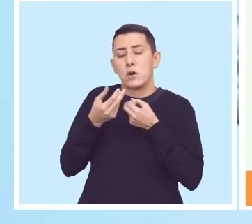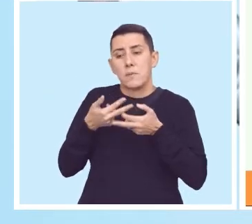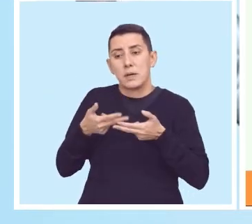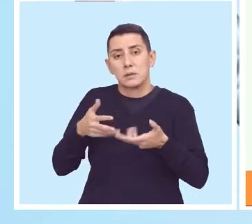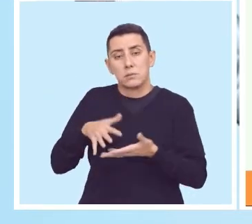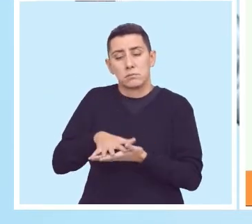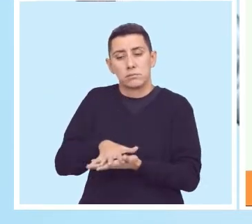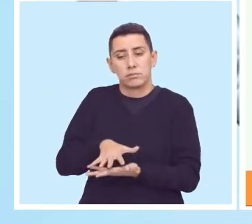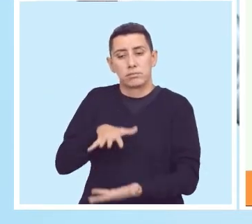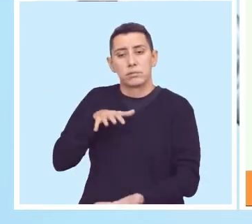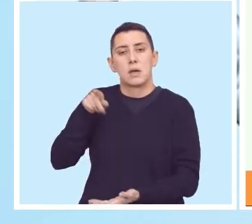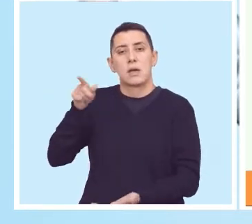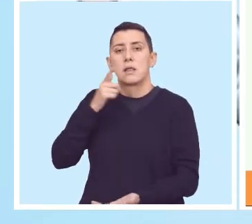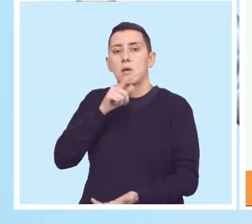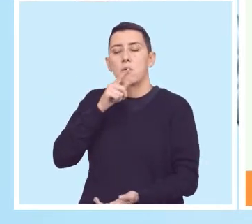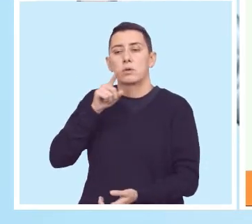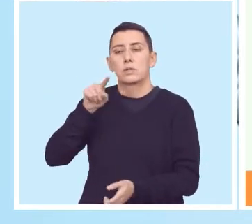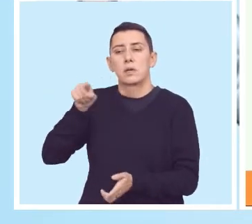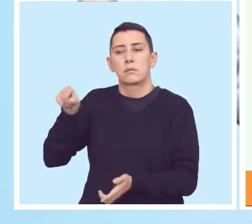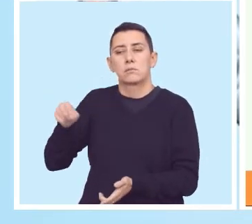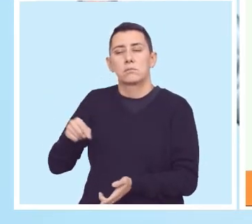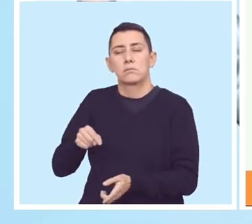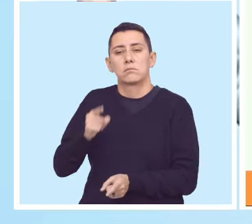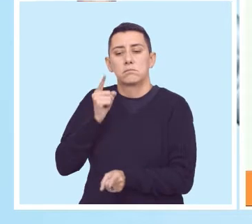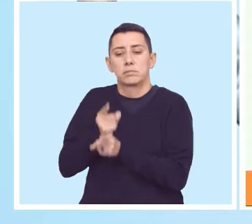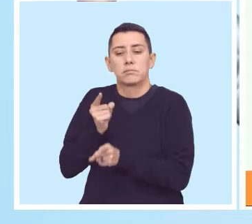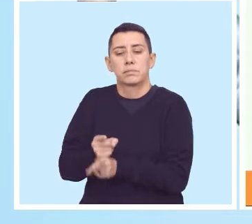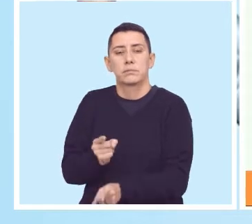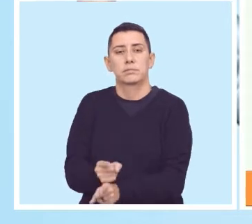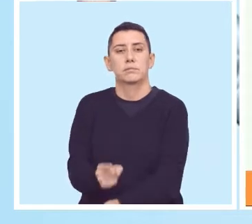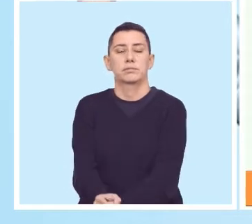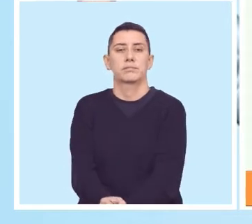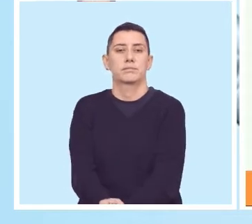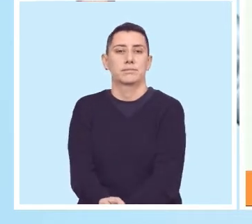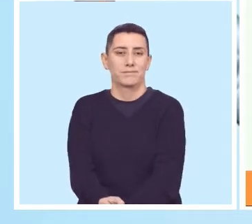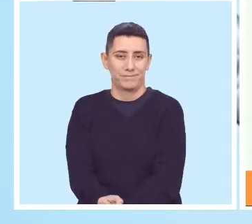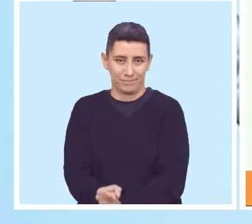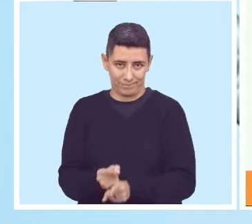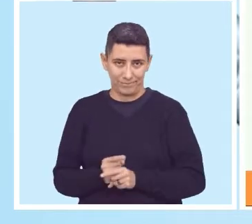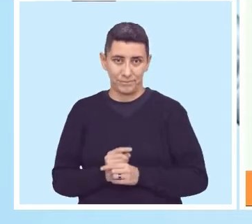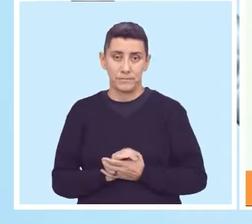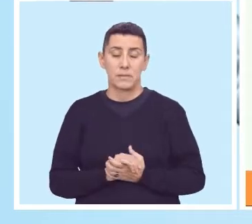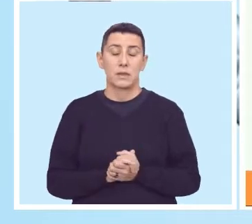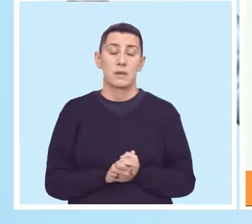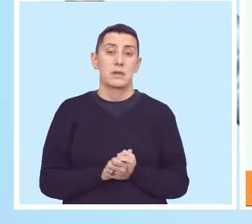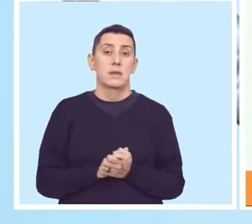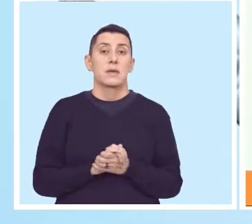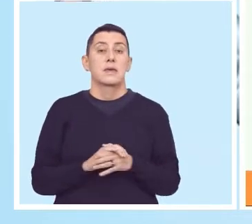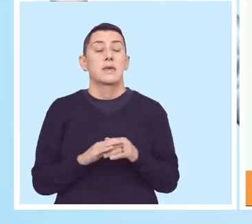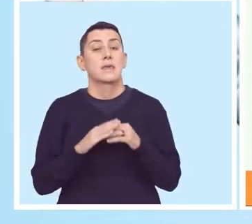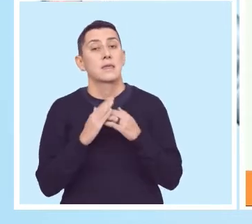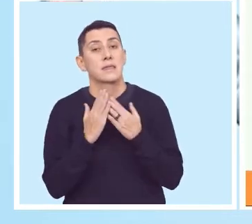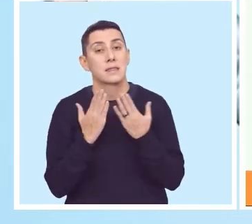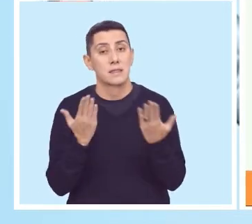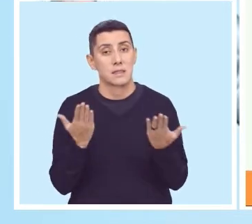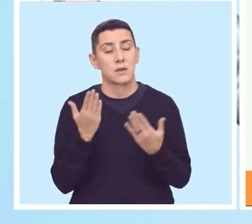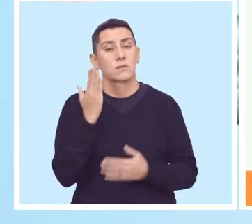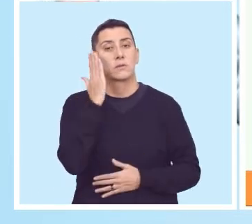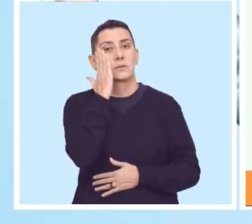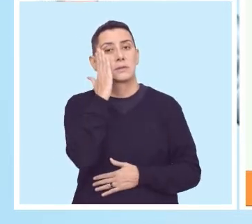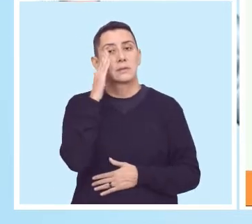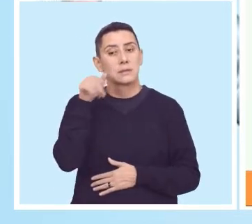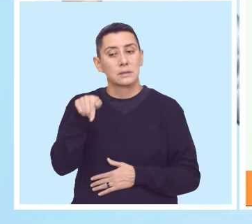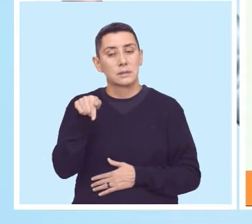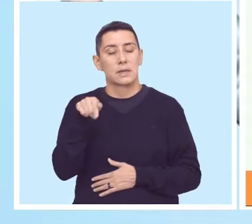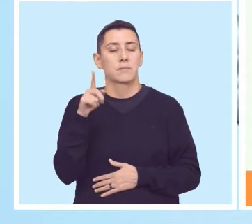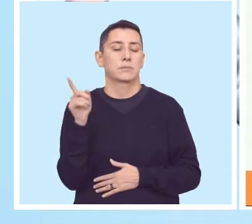encontrar uma informação que esteja oculta aqui na relação entre essas três, sabe? Então, isso aqui que a gente aposta